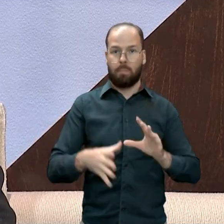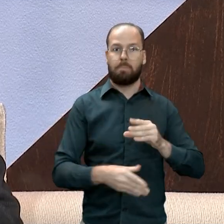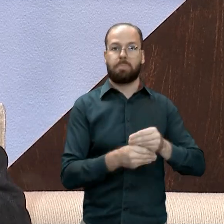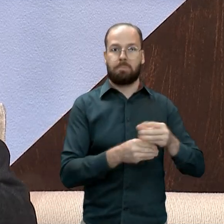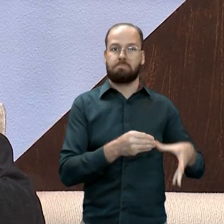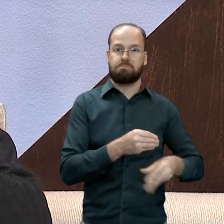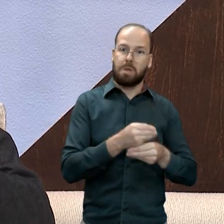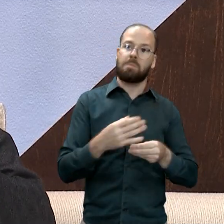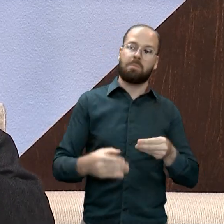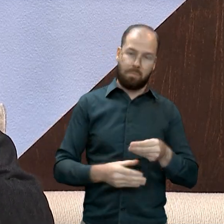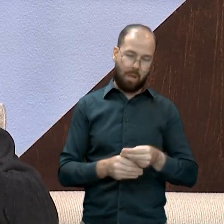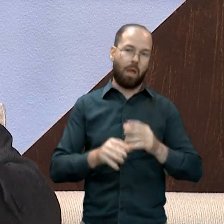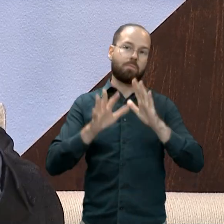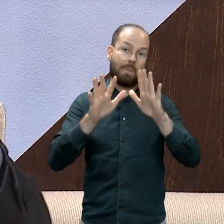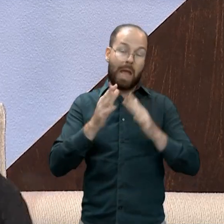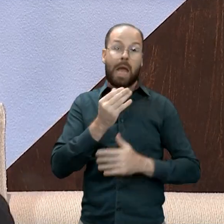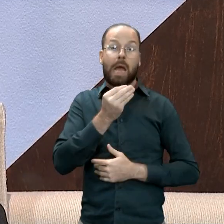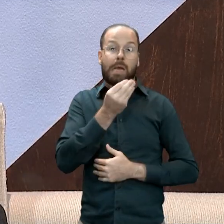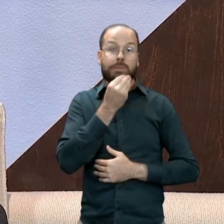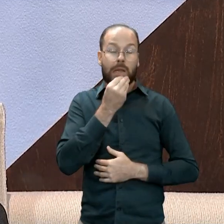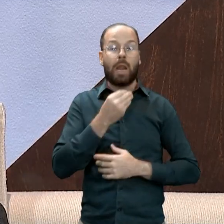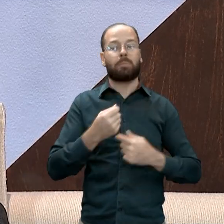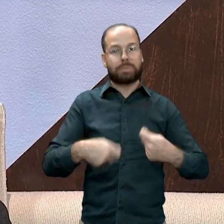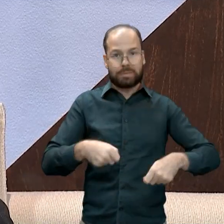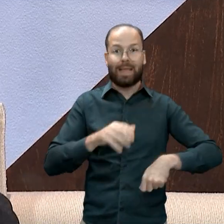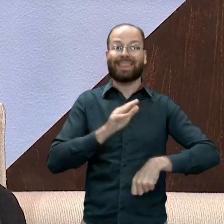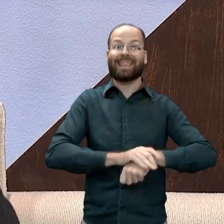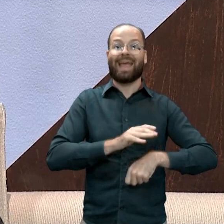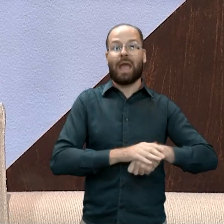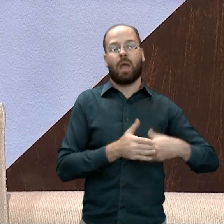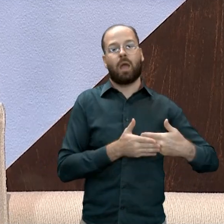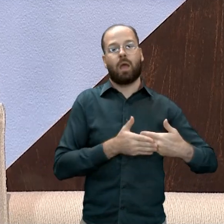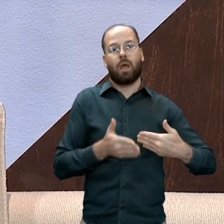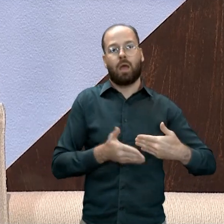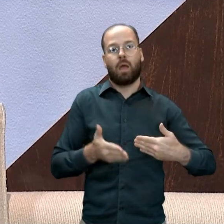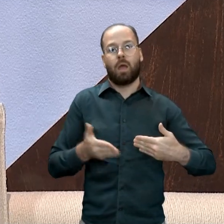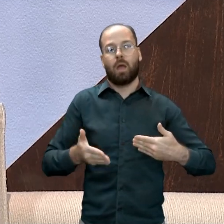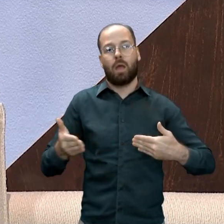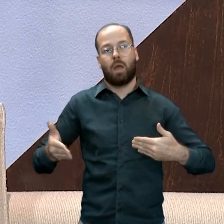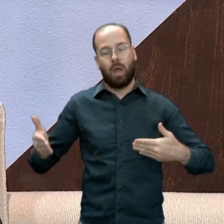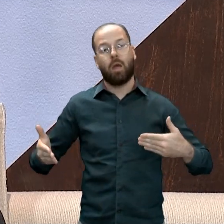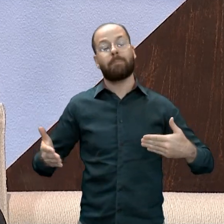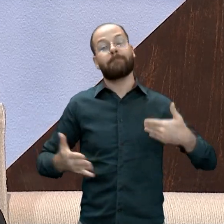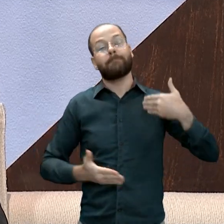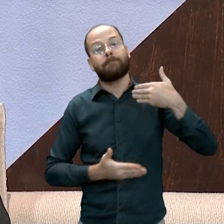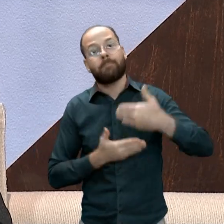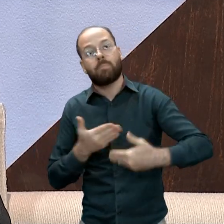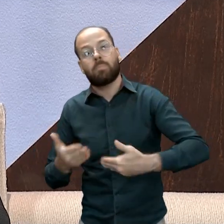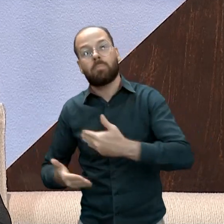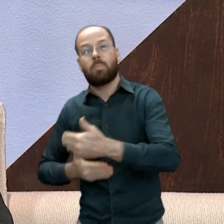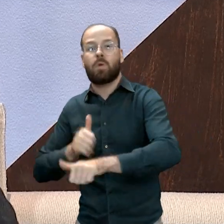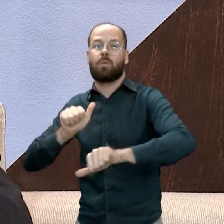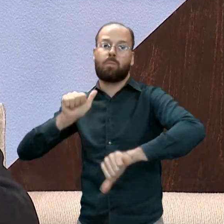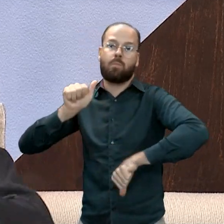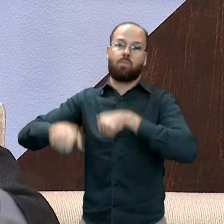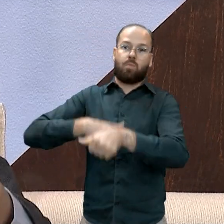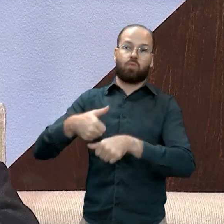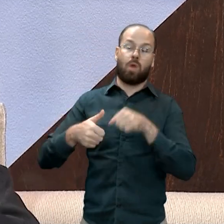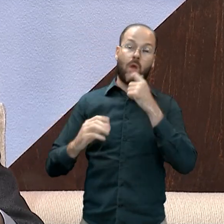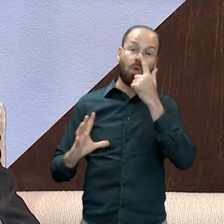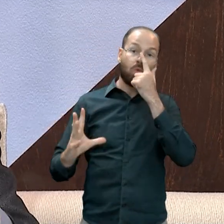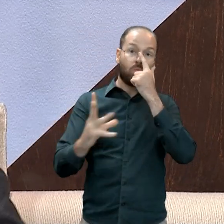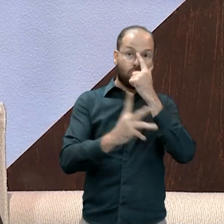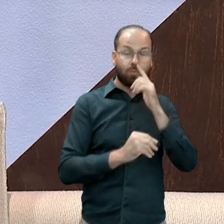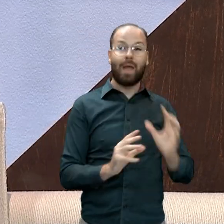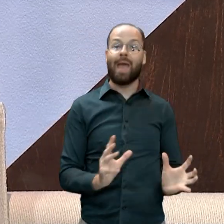isso tem um tempo para produzir transformação, porque toda a equipe técnica ela precisa se familiarizar